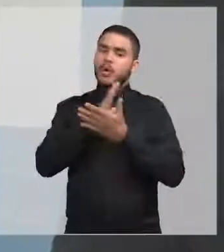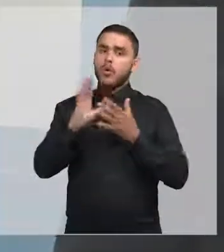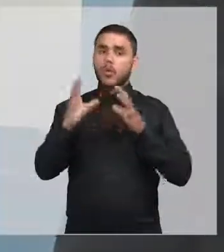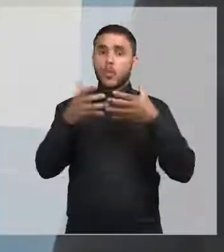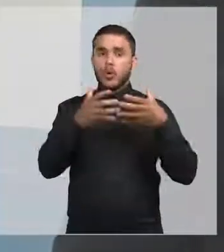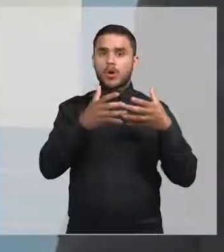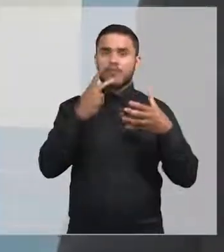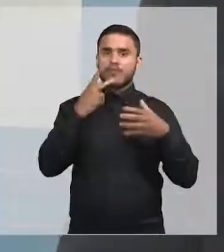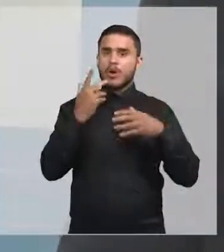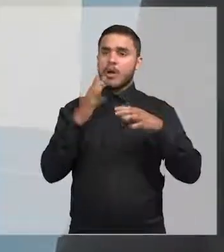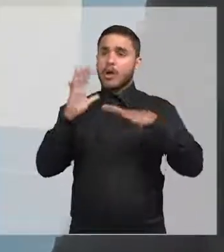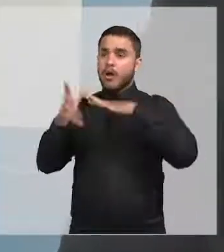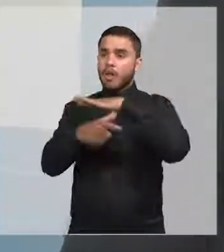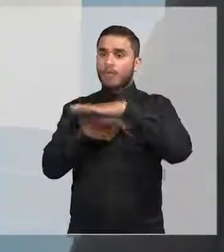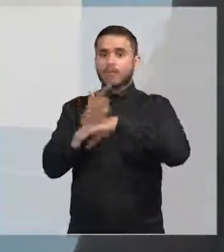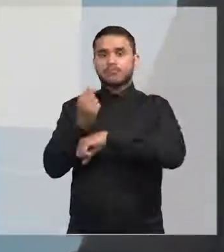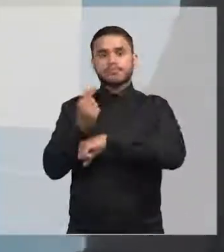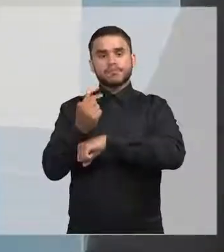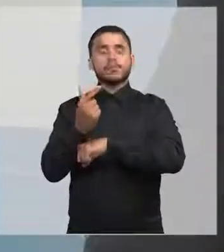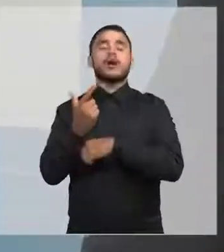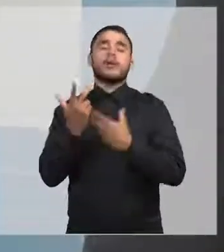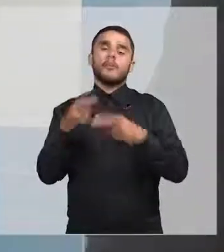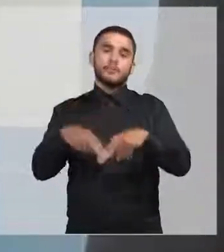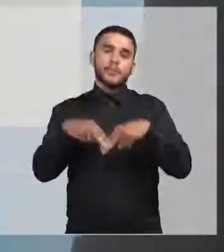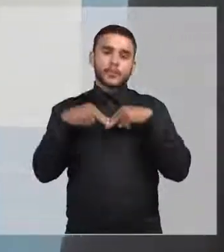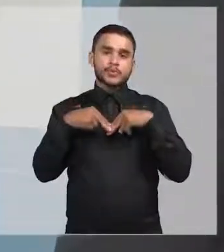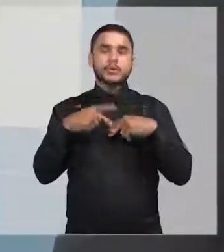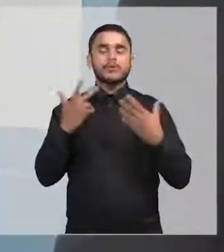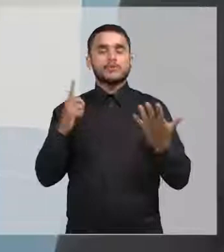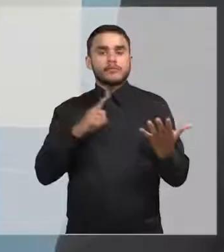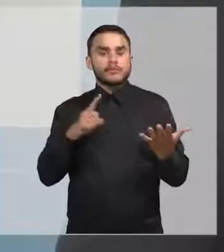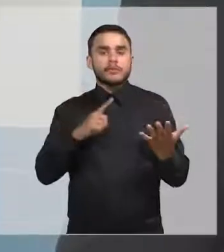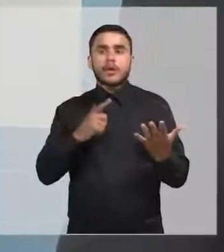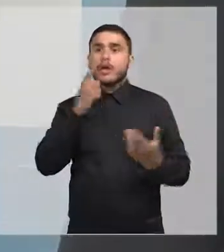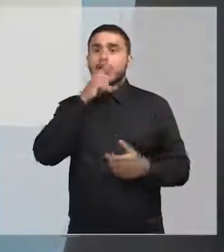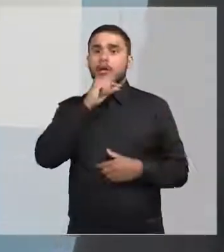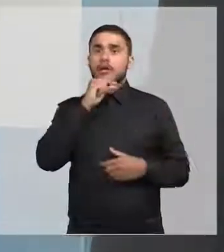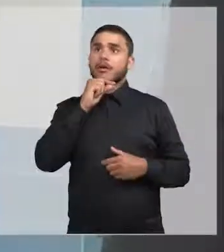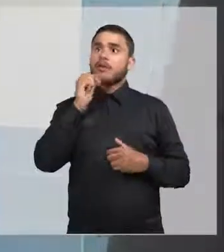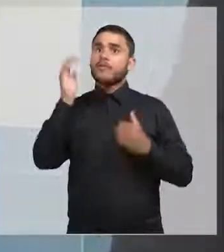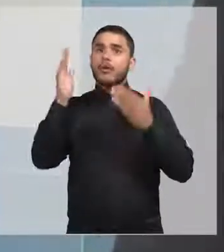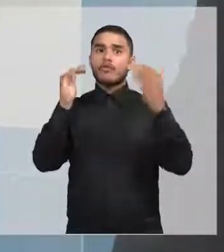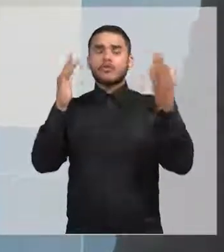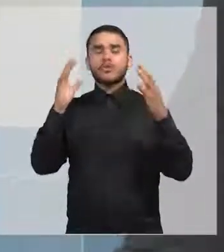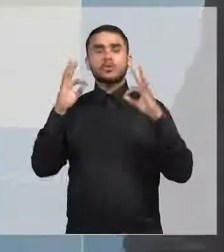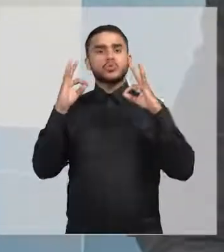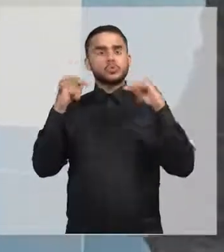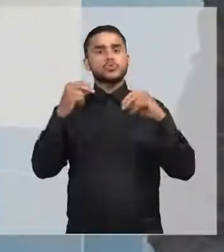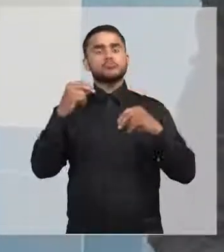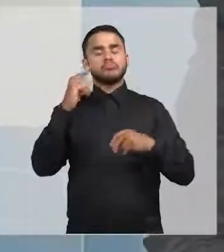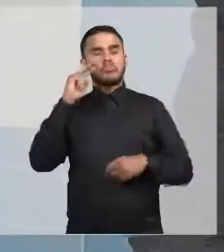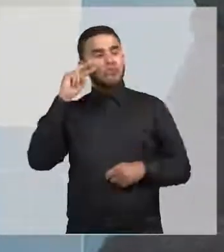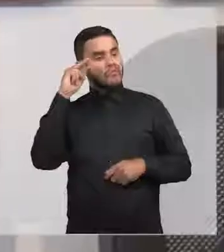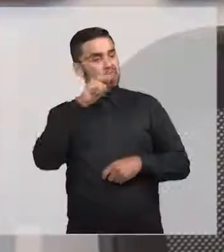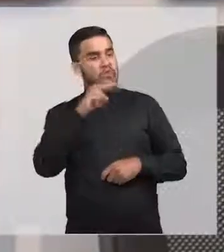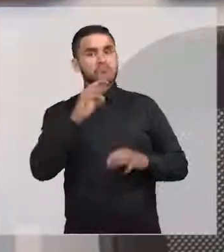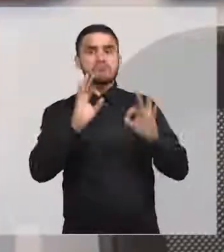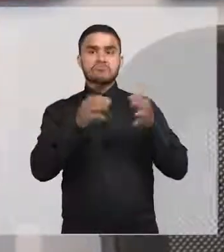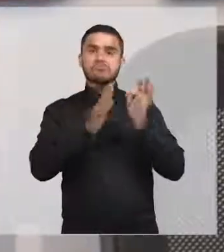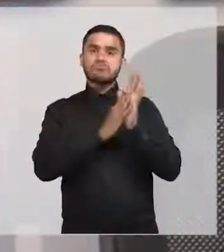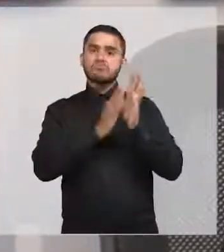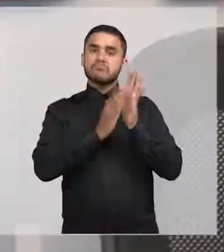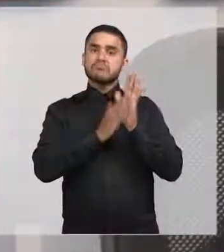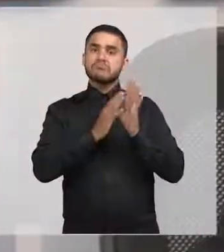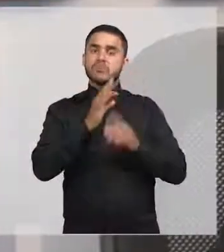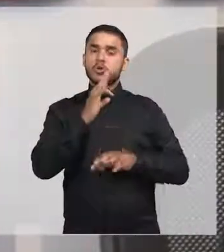colocando a repercussão internacional que esses caras estão falando exatamente o que o PT está falando. Sim, tudo bem. Mas deixa eu só voltar a pontuar de novo.